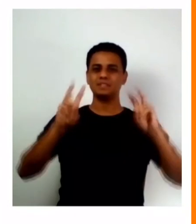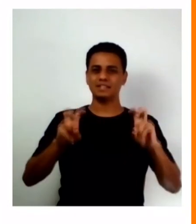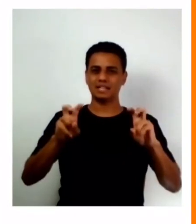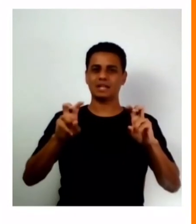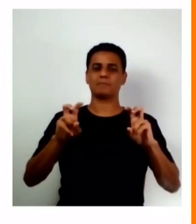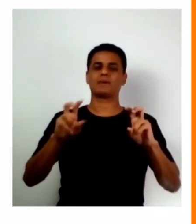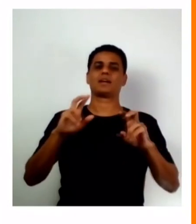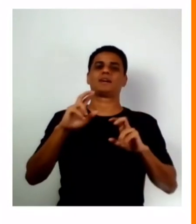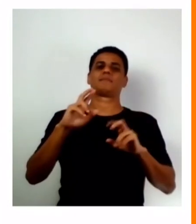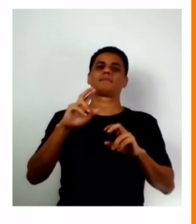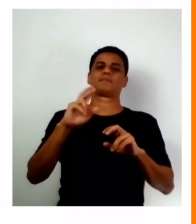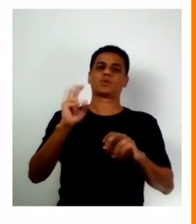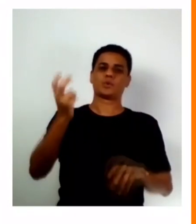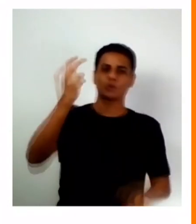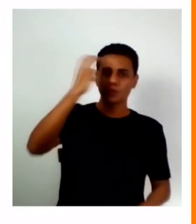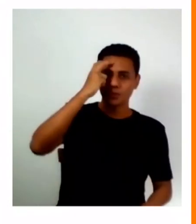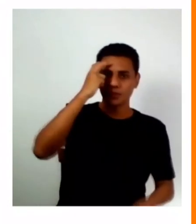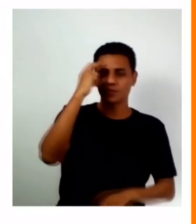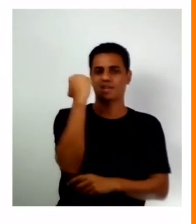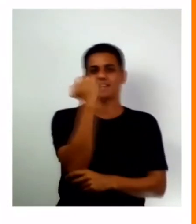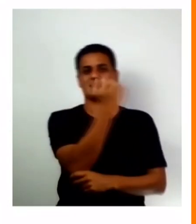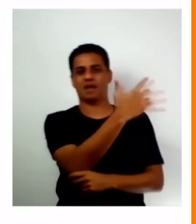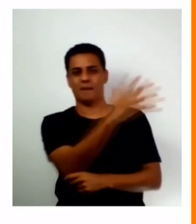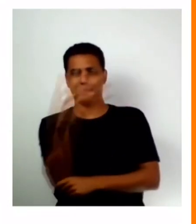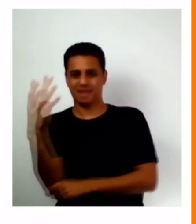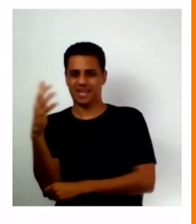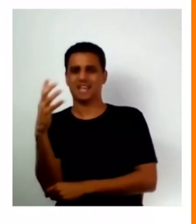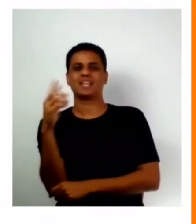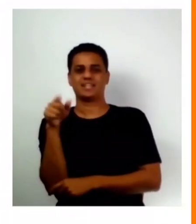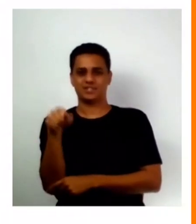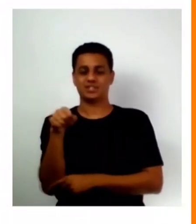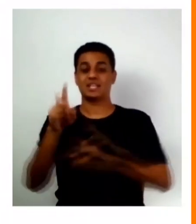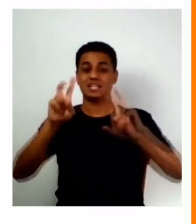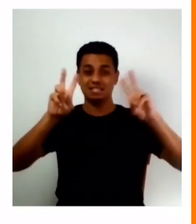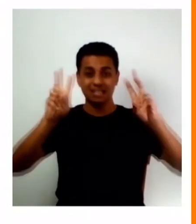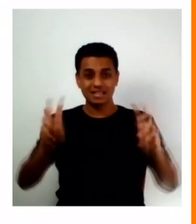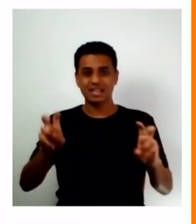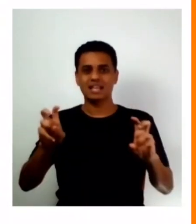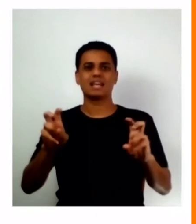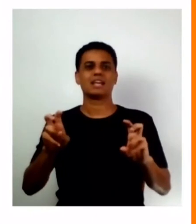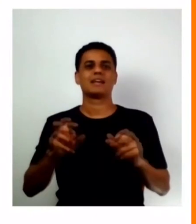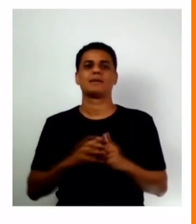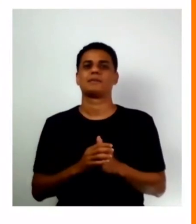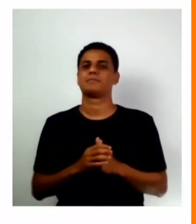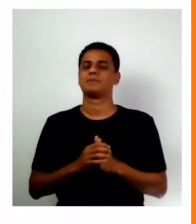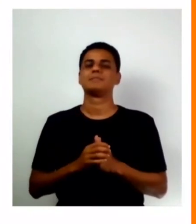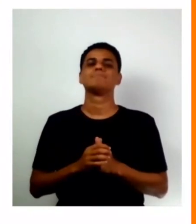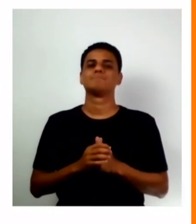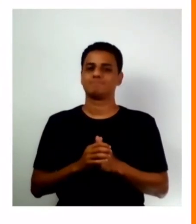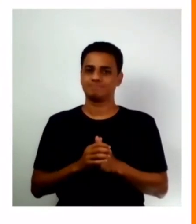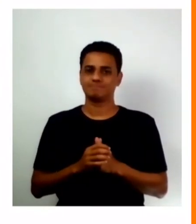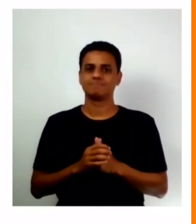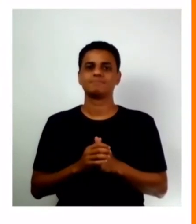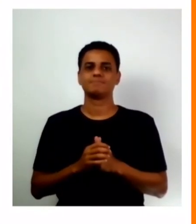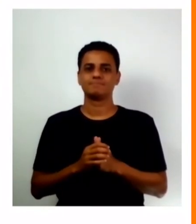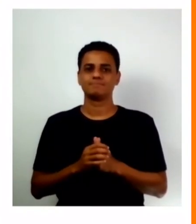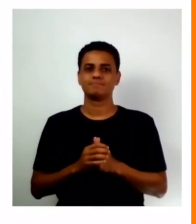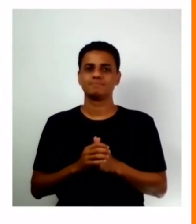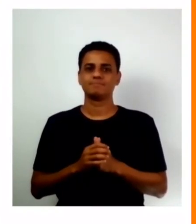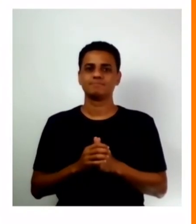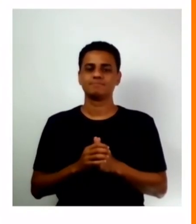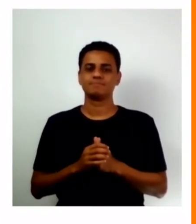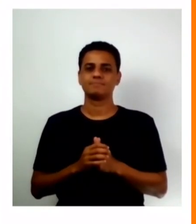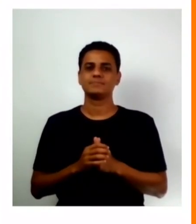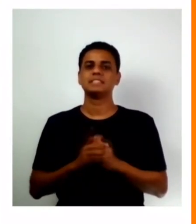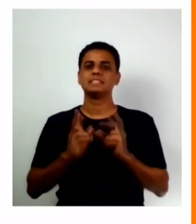meio ambiente é um tema, a ver, geralmente, o meio ambiente